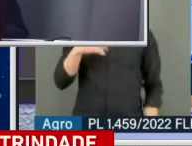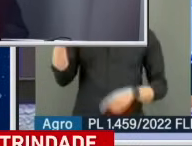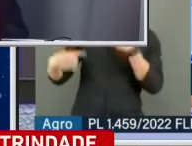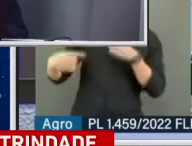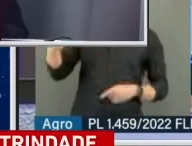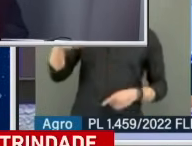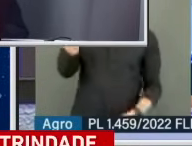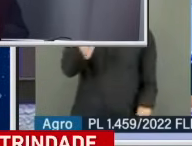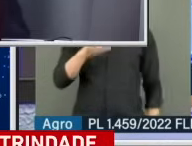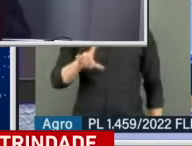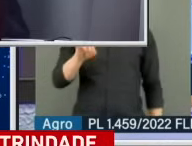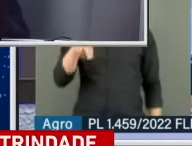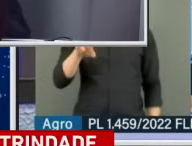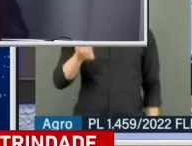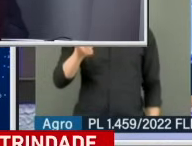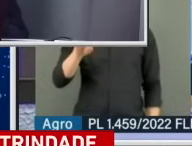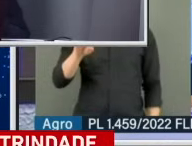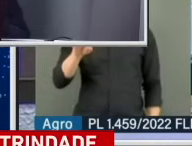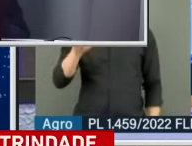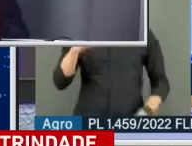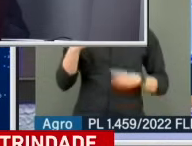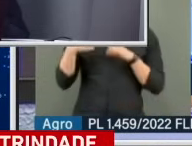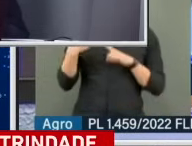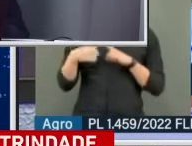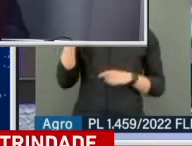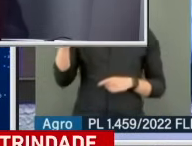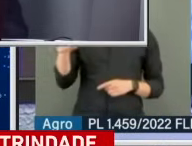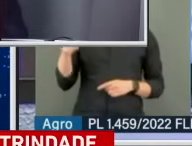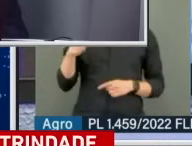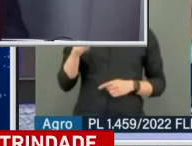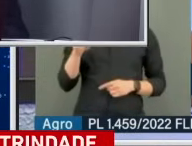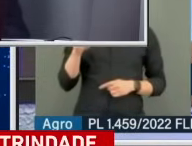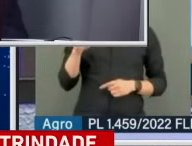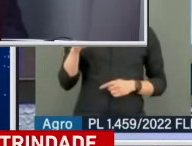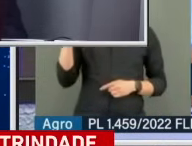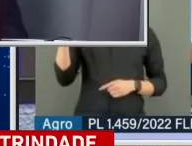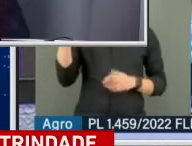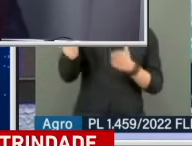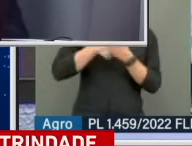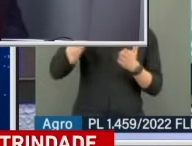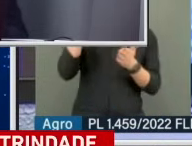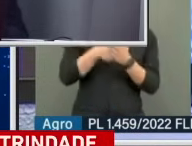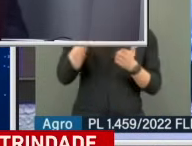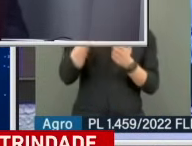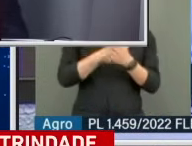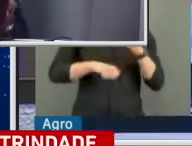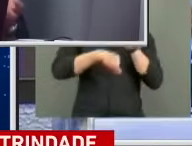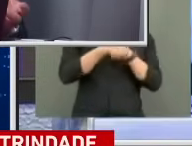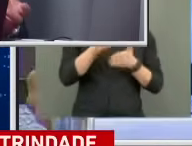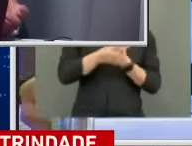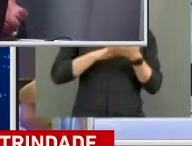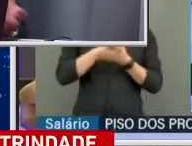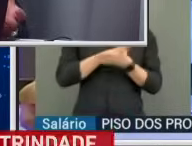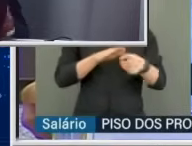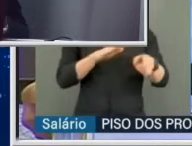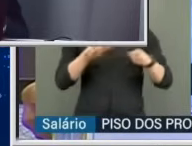estava acontecendo. Um governo que se preze tem que ter um carinho especial, eu diria até muito especial, para